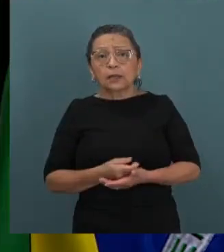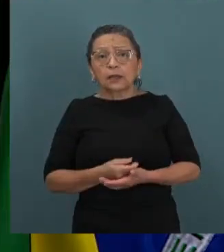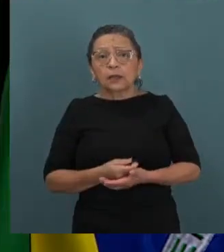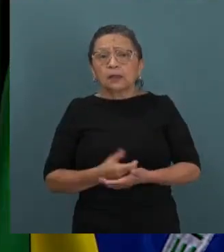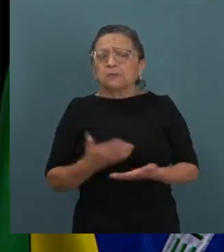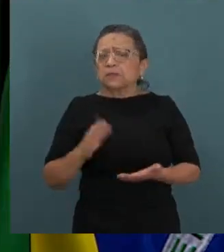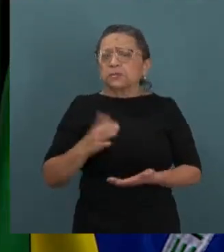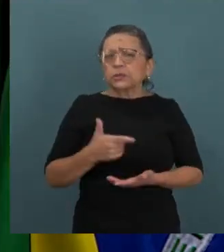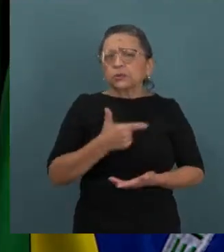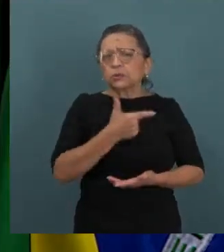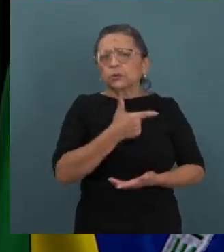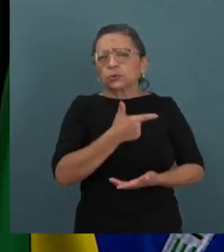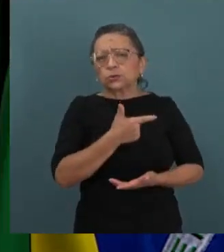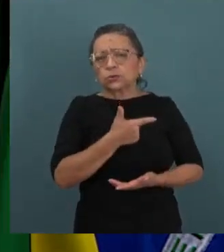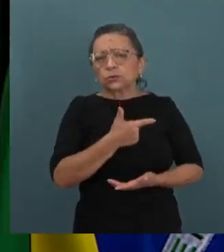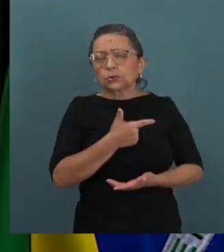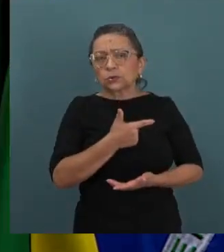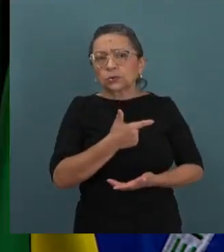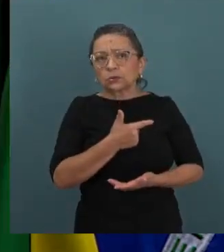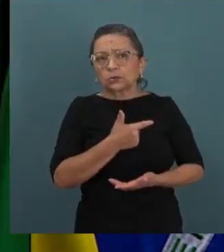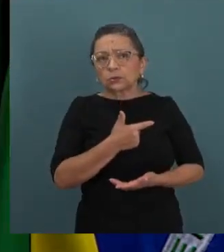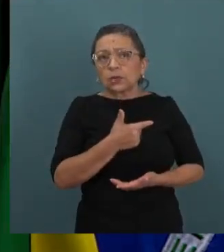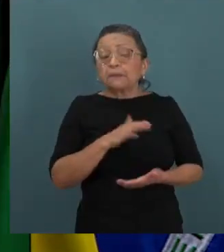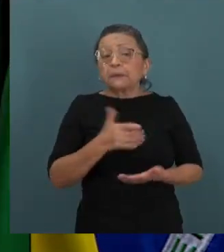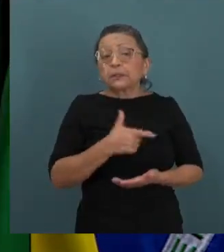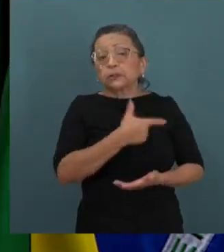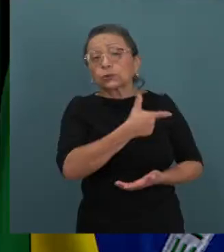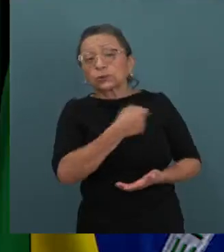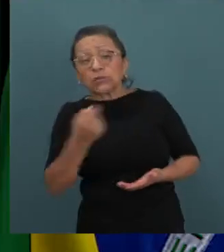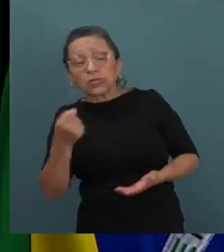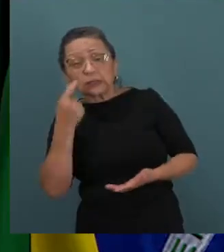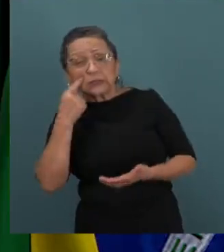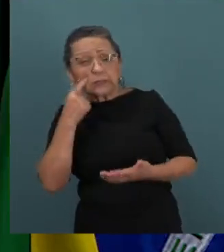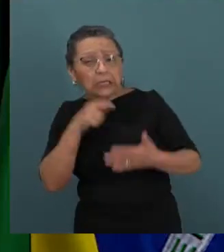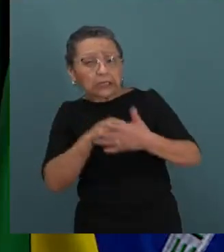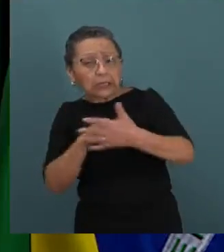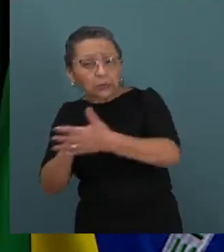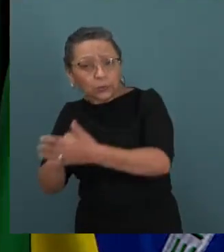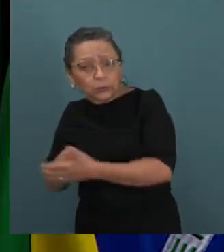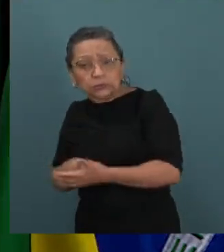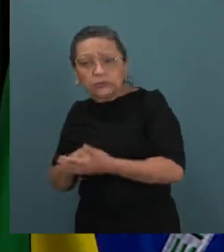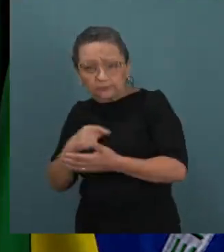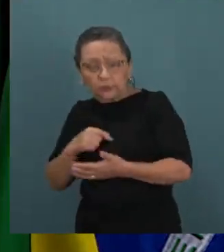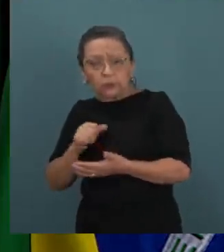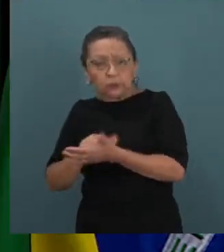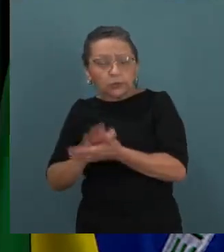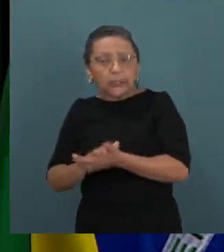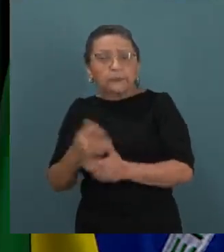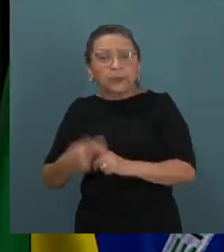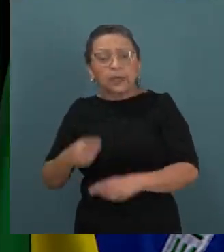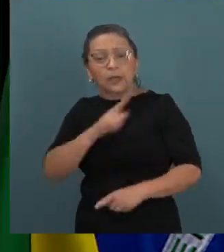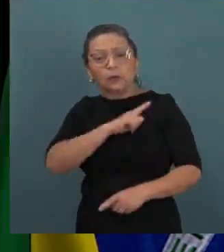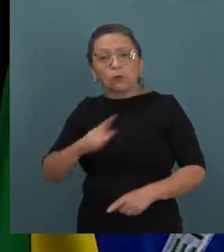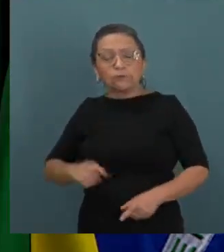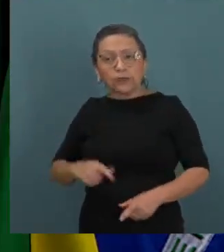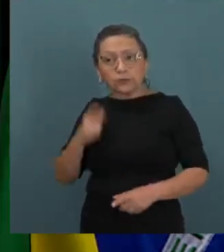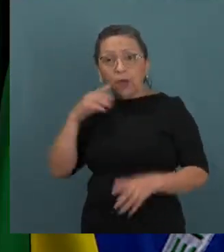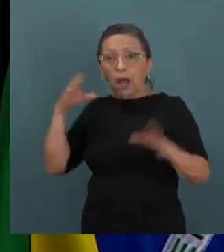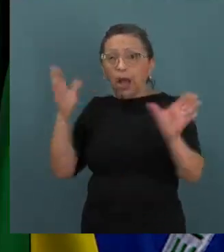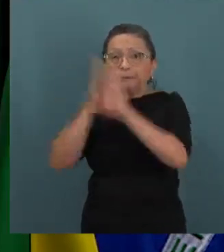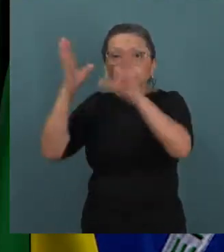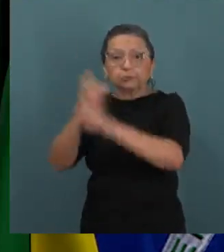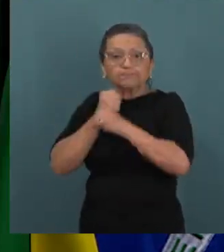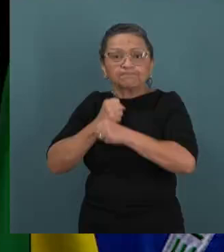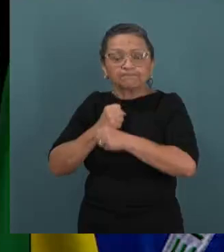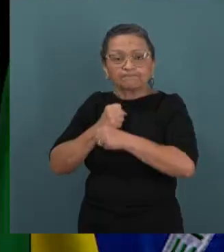cerca de 200 indícios de irregularidades, né? O governo espertamente segurou. Eu